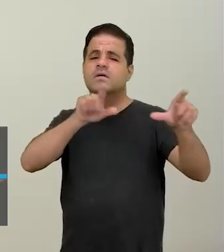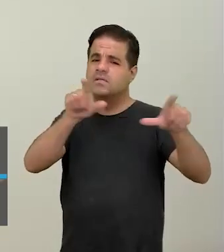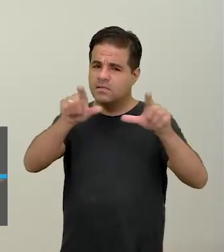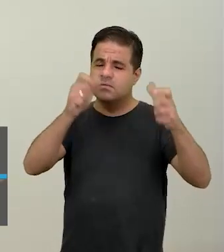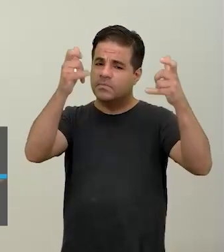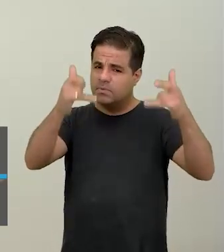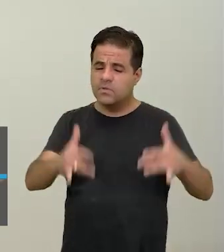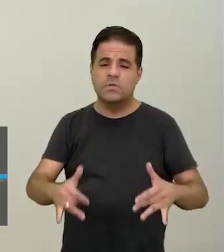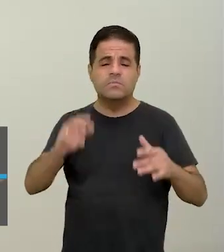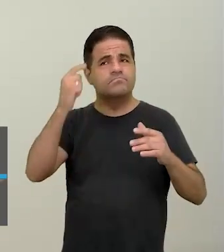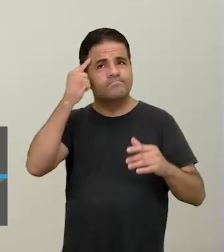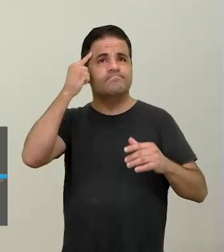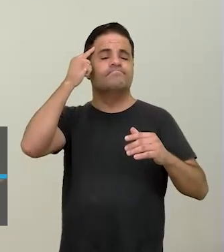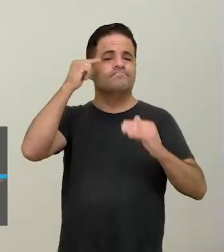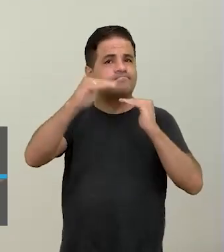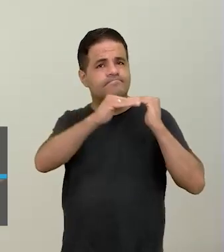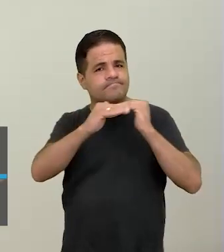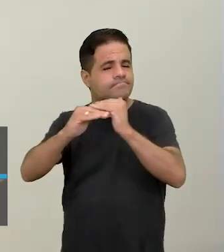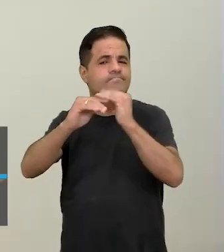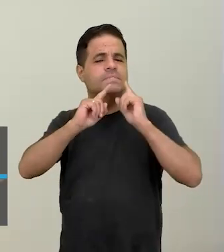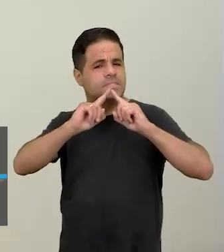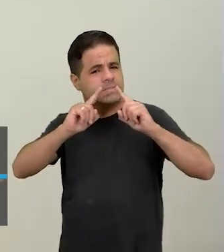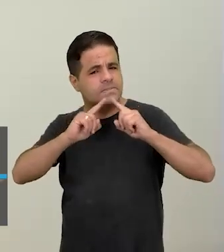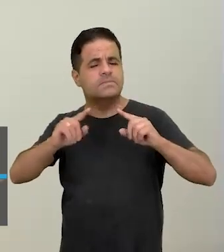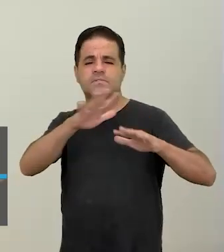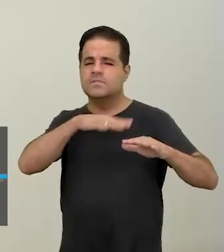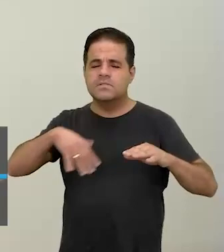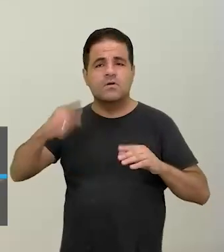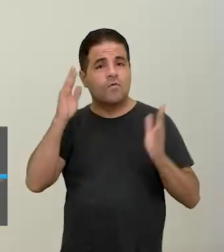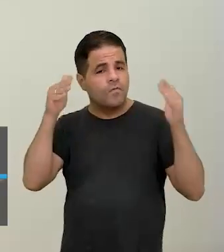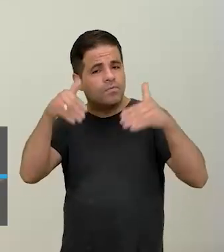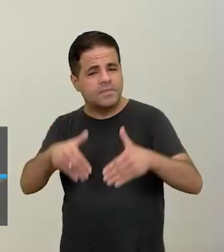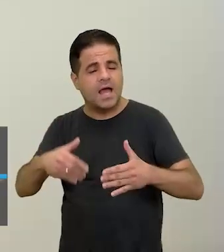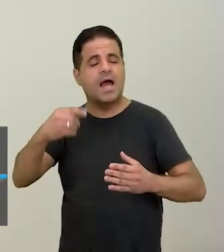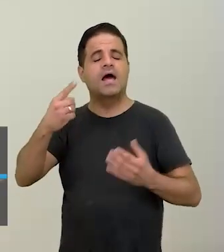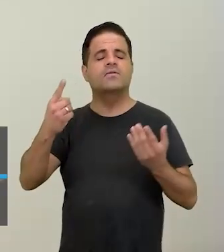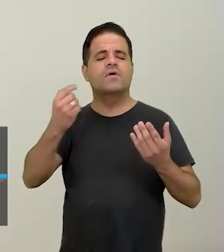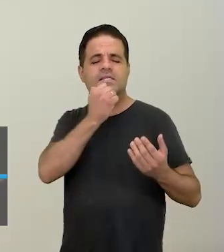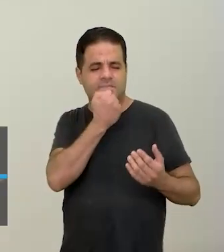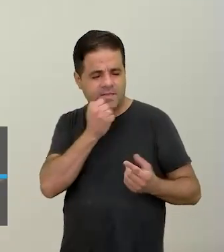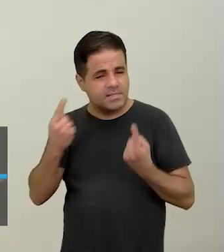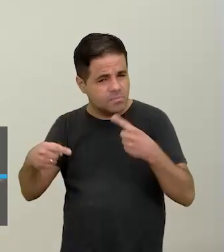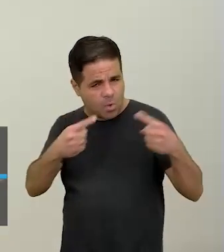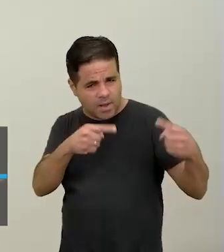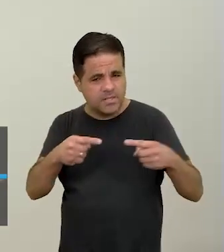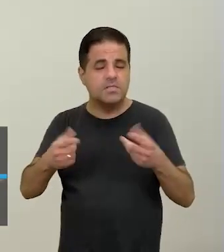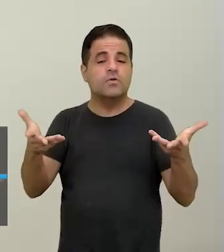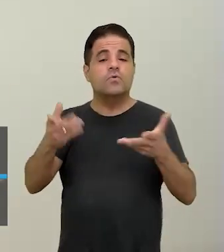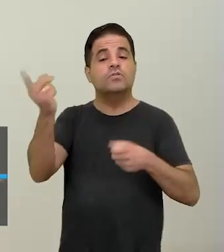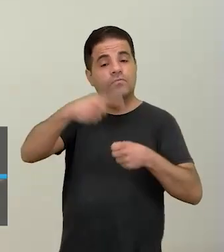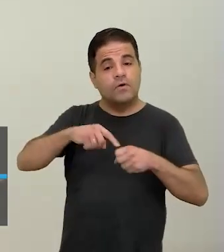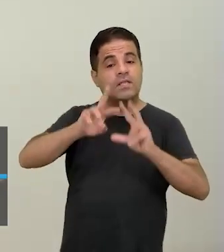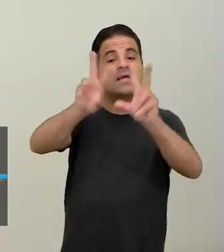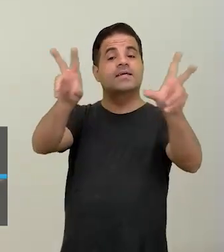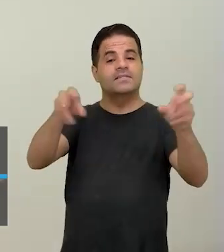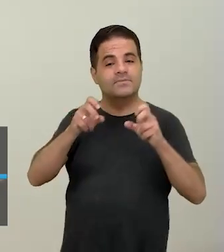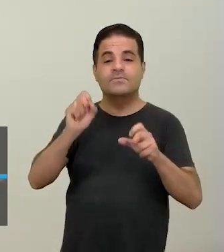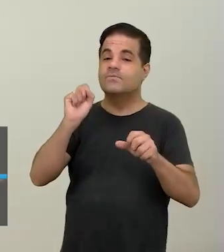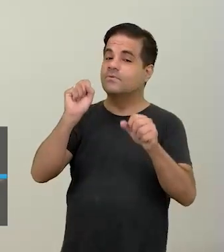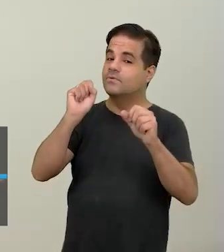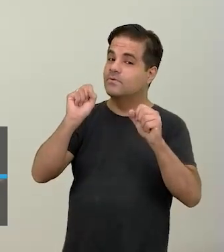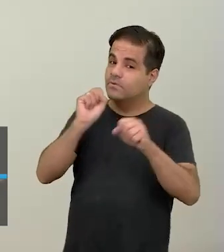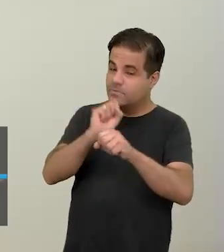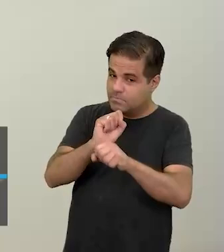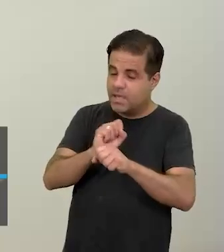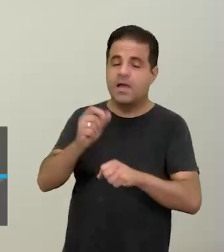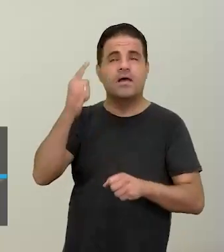né, sobre o senso comum e o senso crítico voltado às ciências políticas. E hoje a gente retorna a esse assunto. Então, eu espero que não